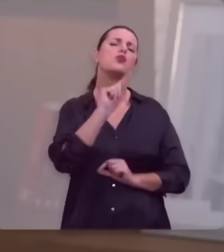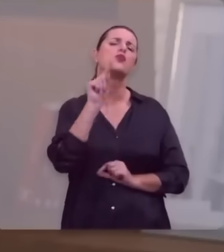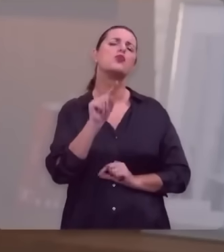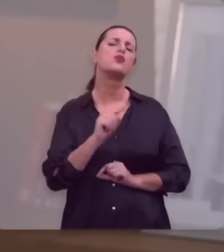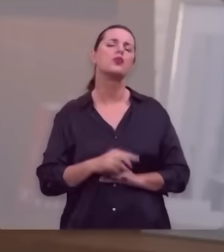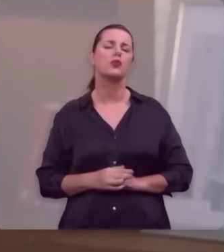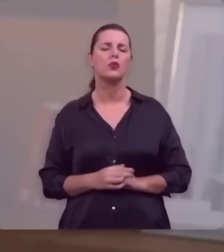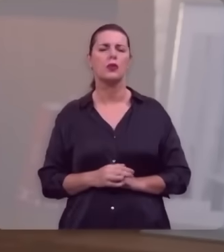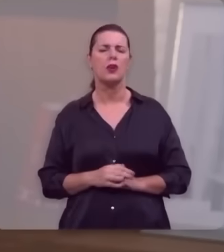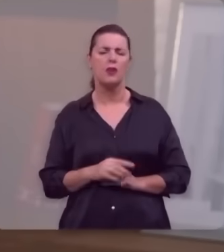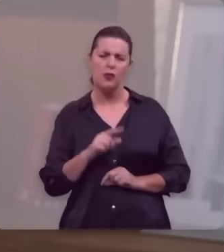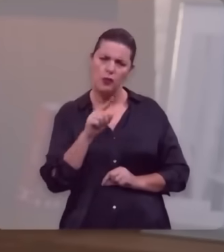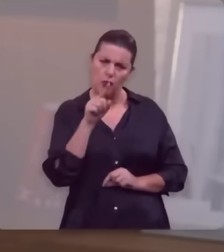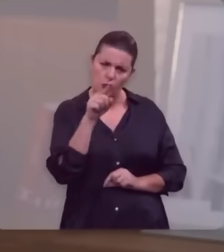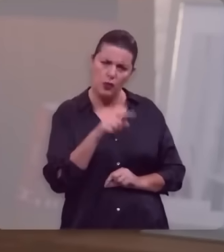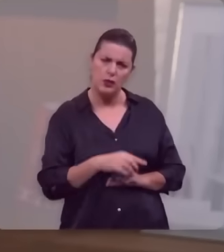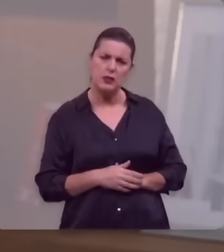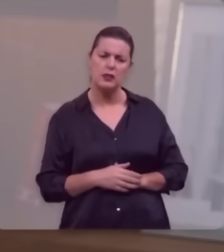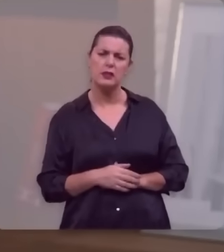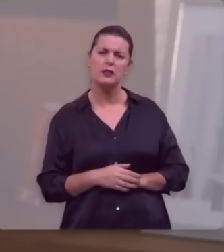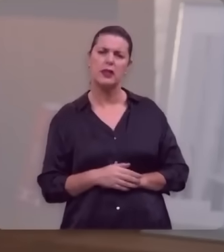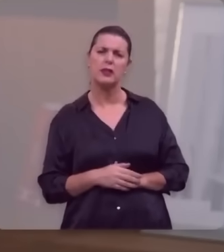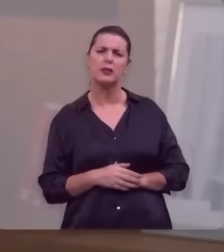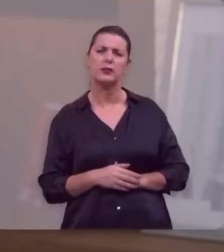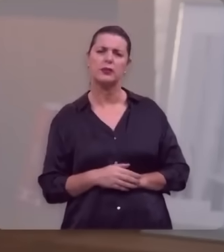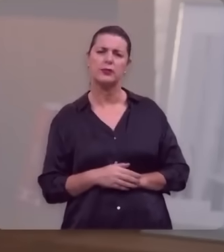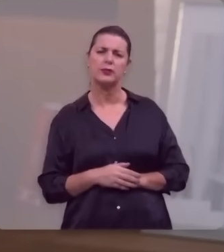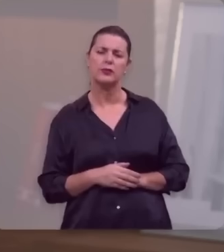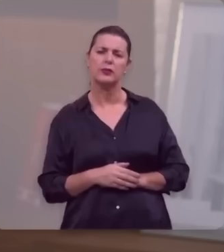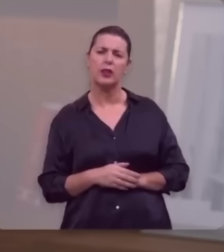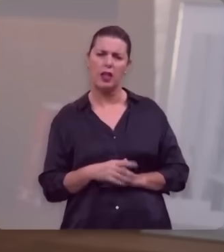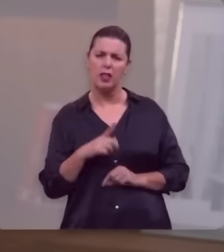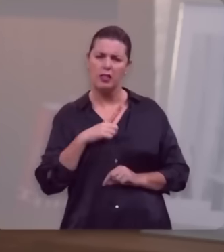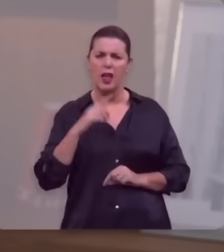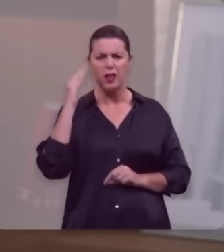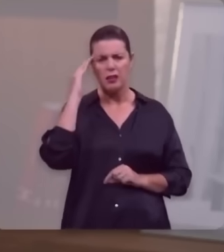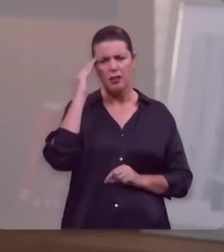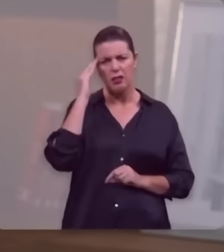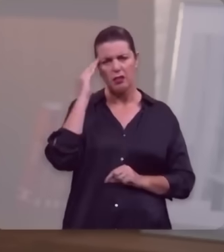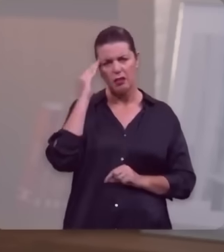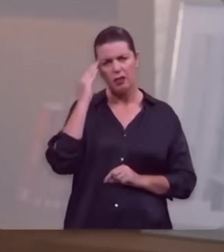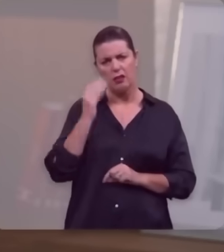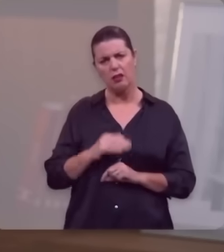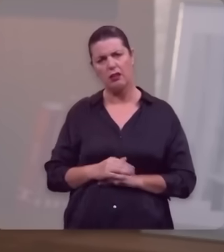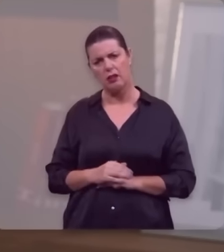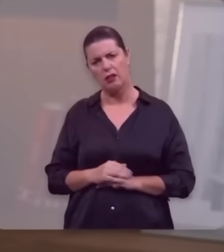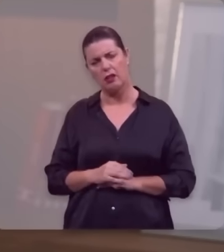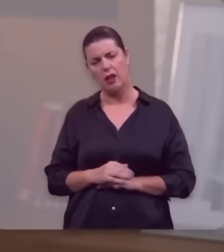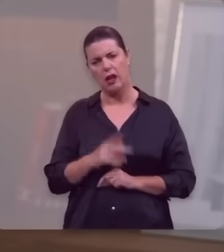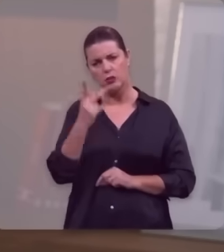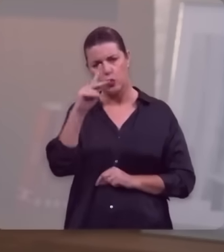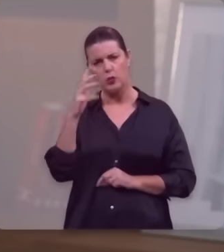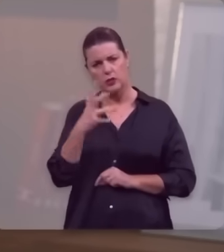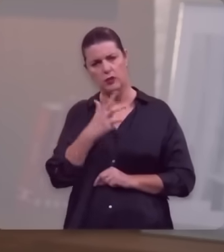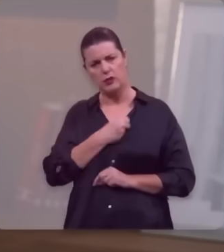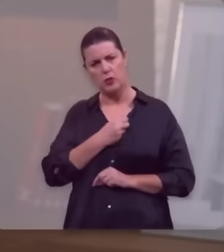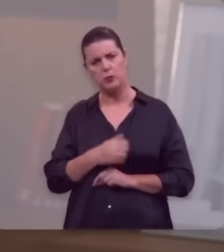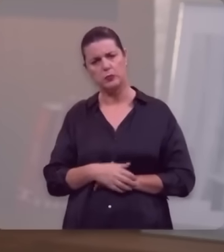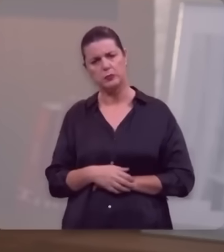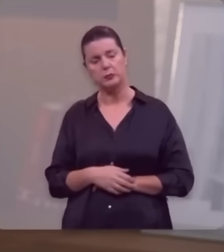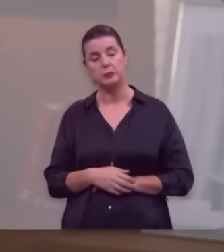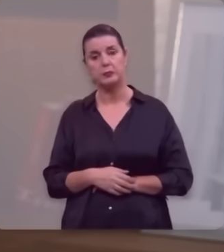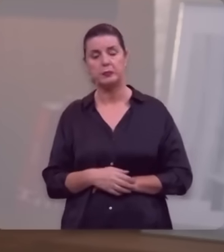você você tem consciência da sua